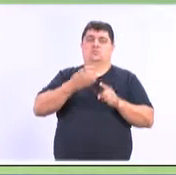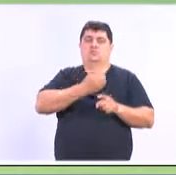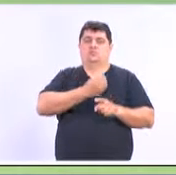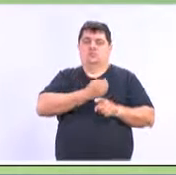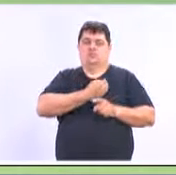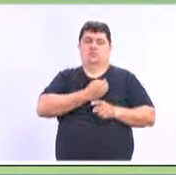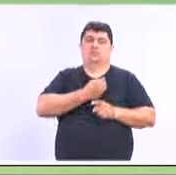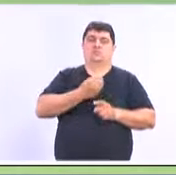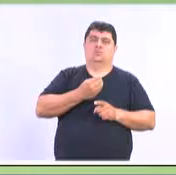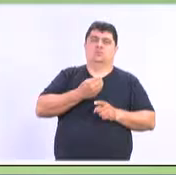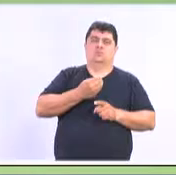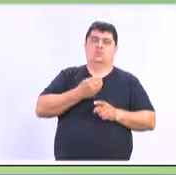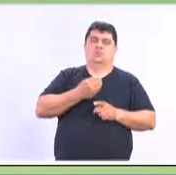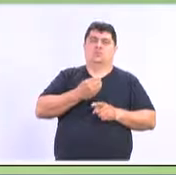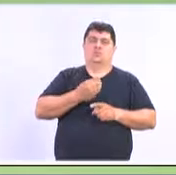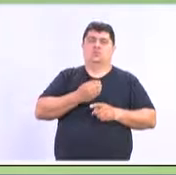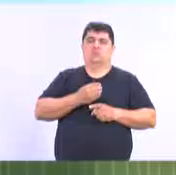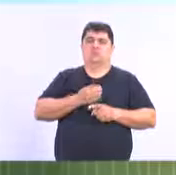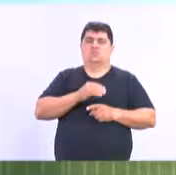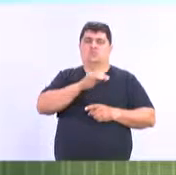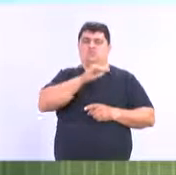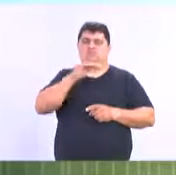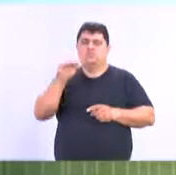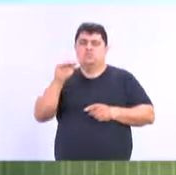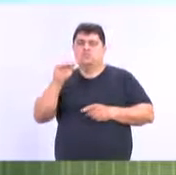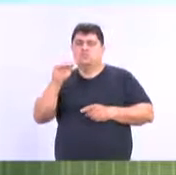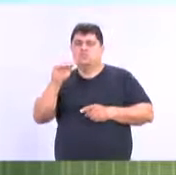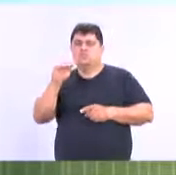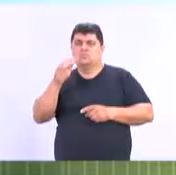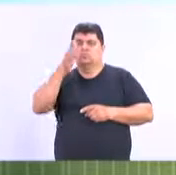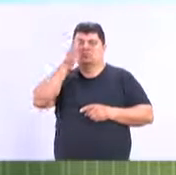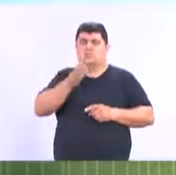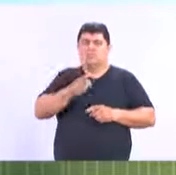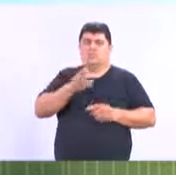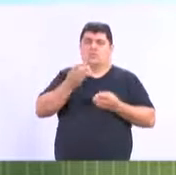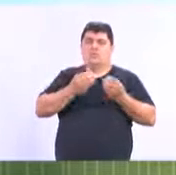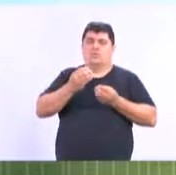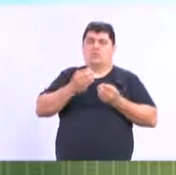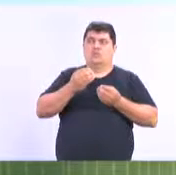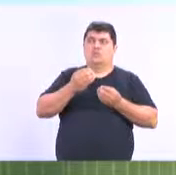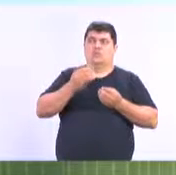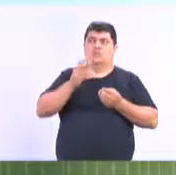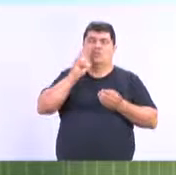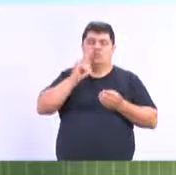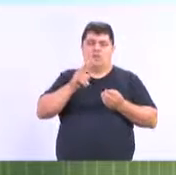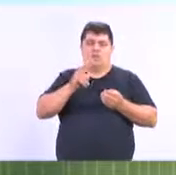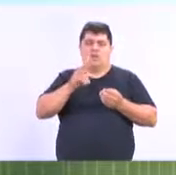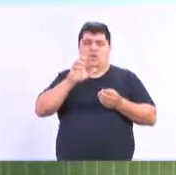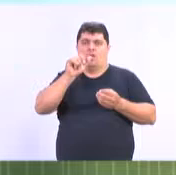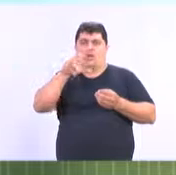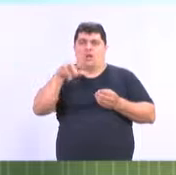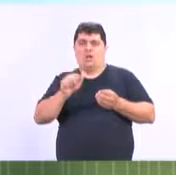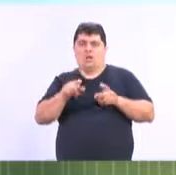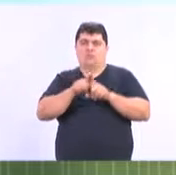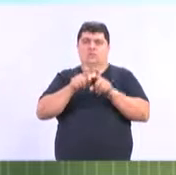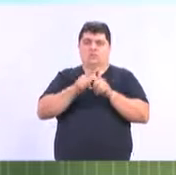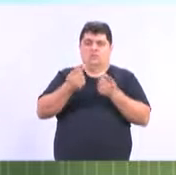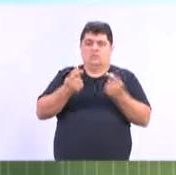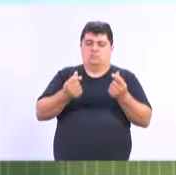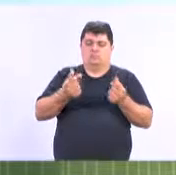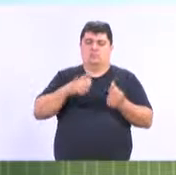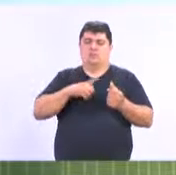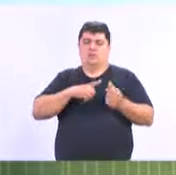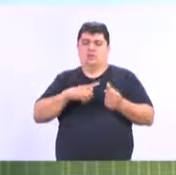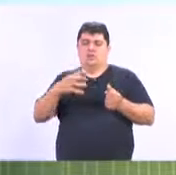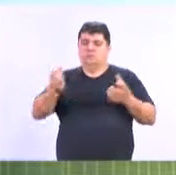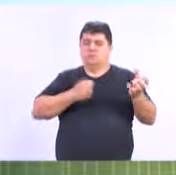falando aqui em vértice, em horizonte, vertical, análise do ano, aquela conta, comparar o caixa com meus valores a receber.